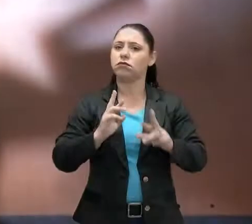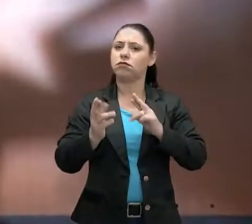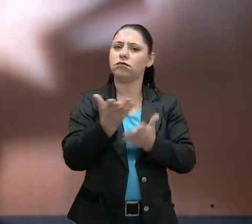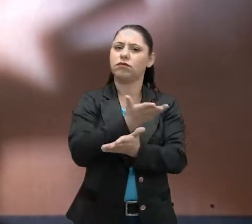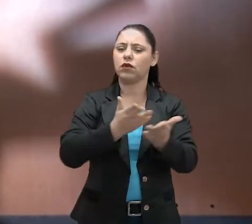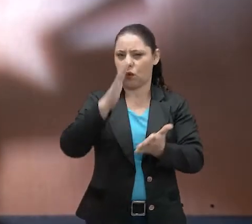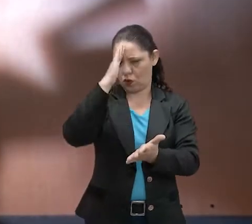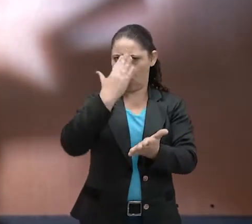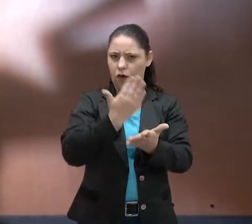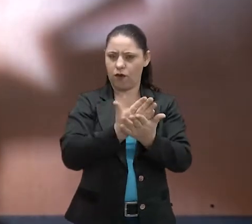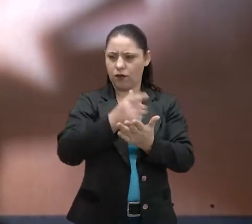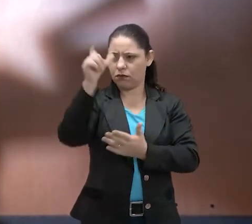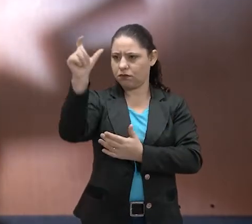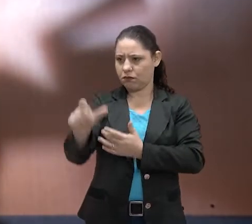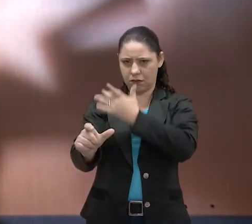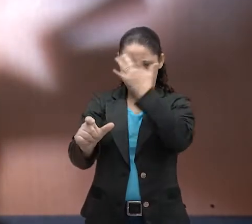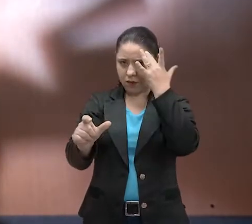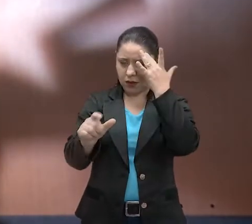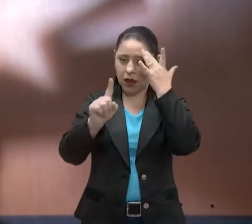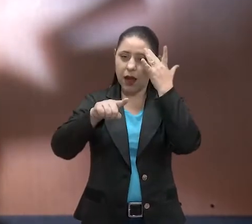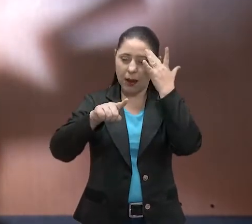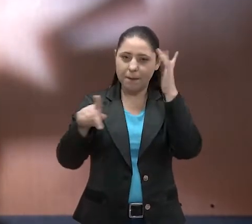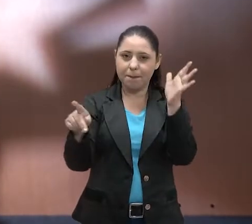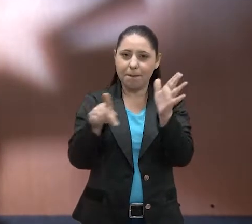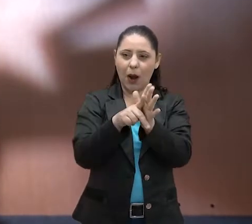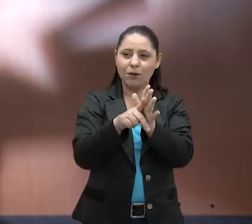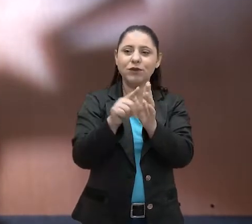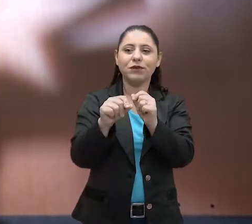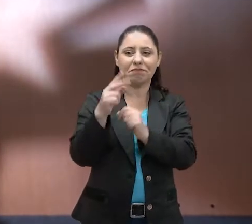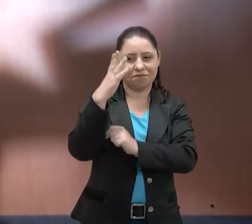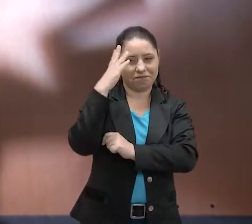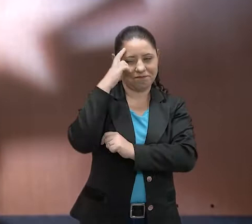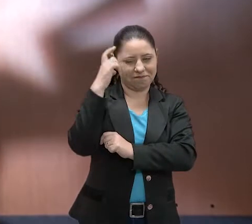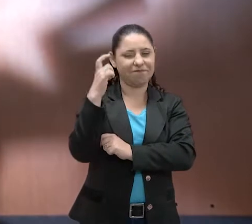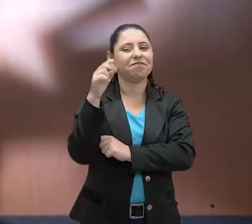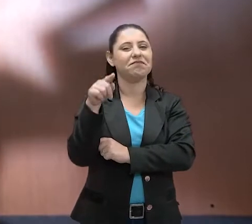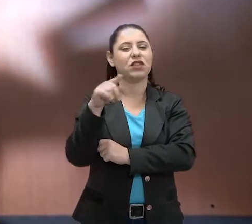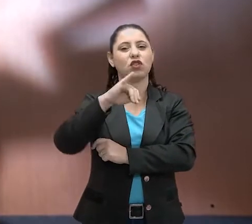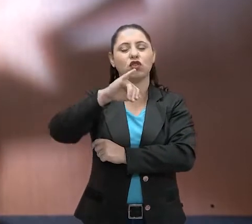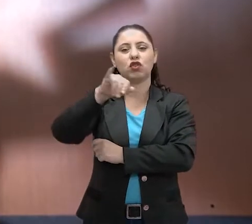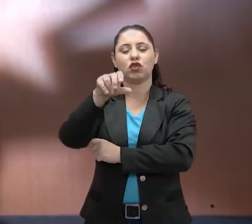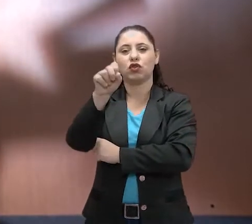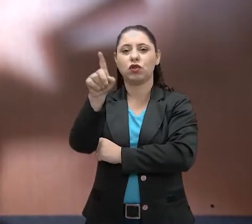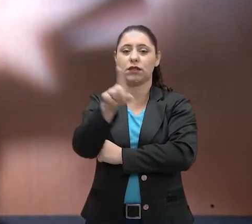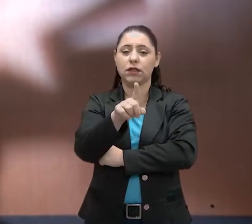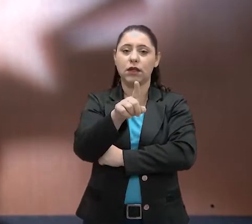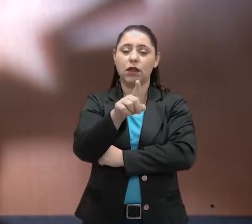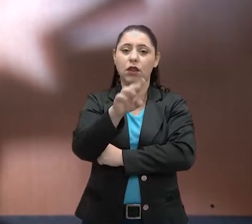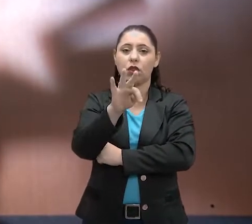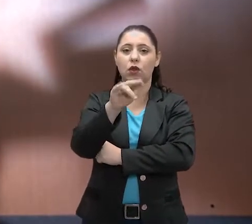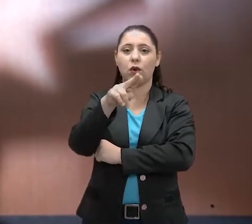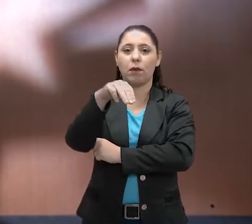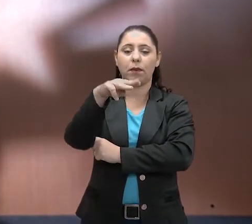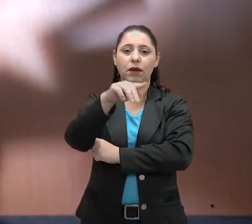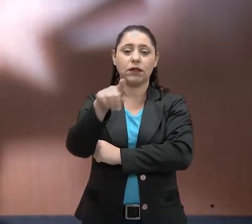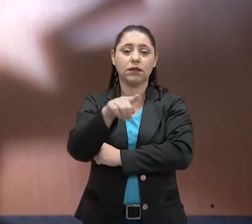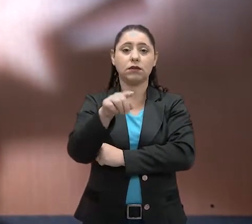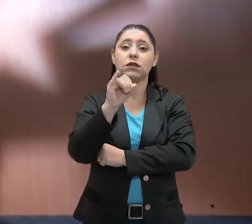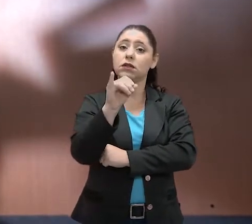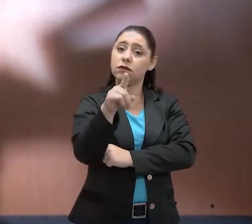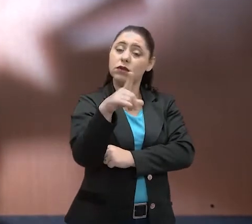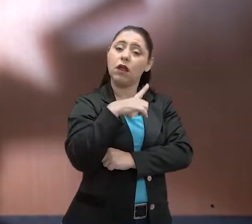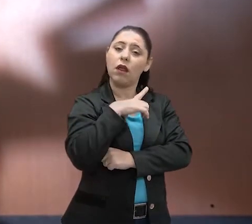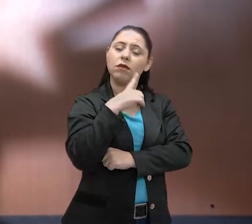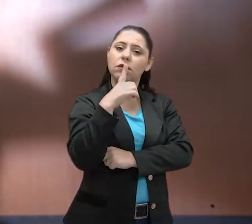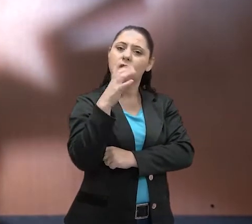Essa dinâmica da confiança no freguês realmente foi uma jogada de mestre do seu José Tomás, né? Então, reforçando mais uma